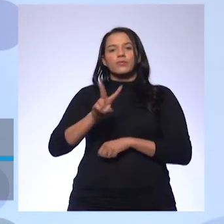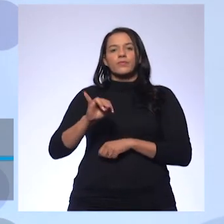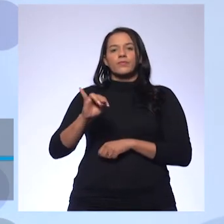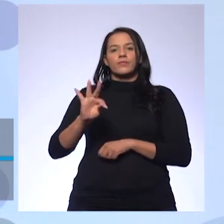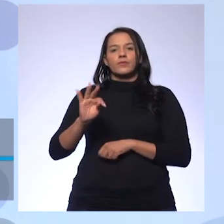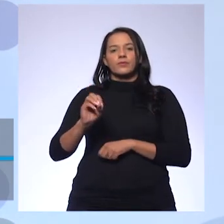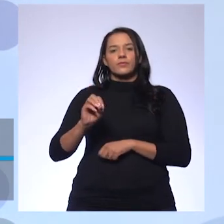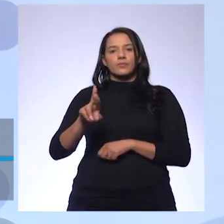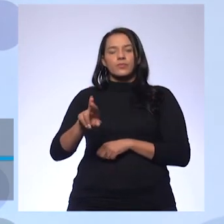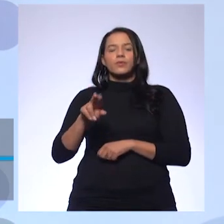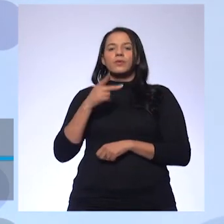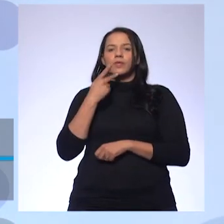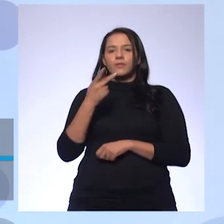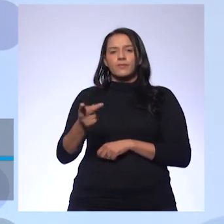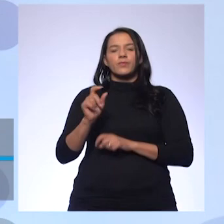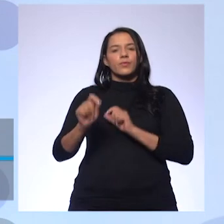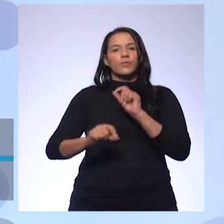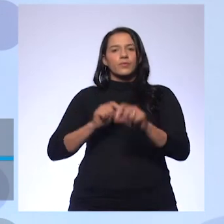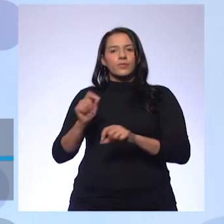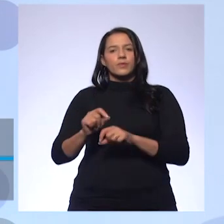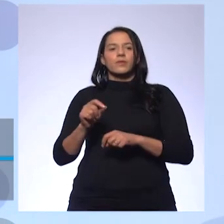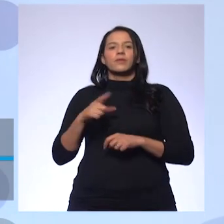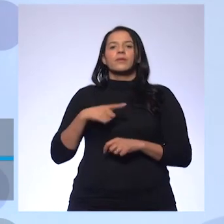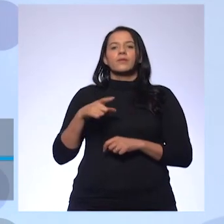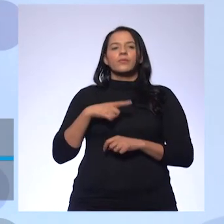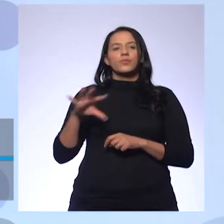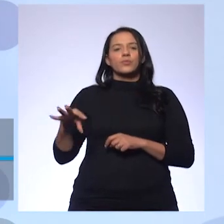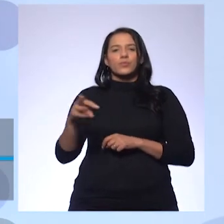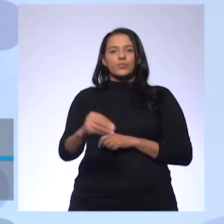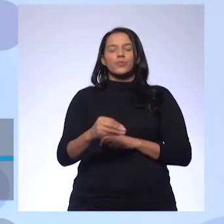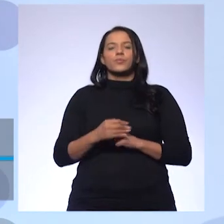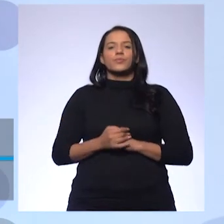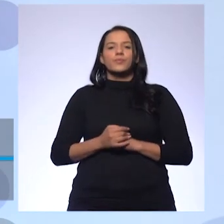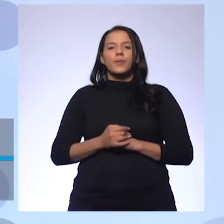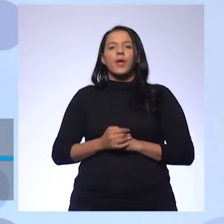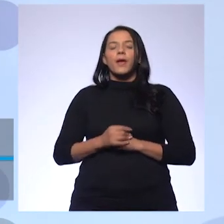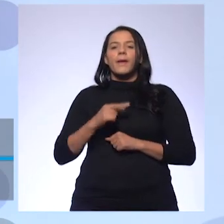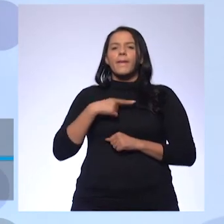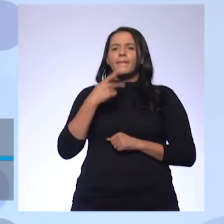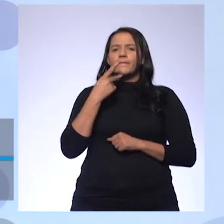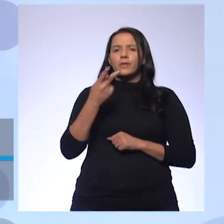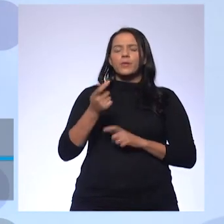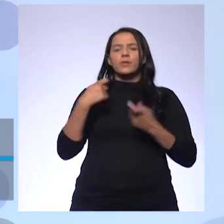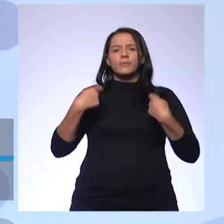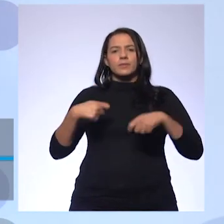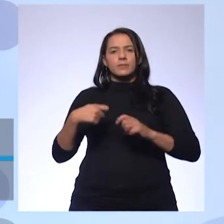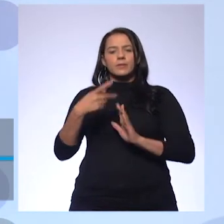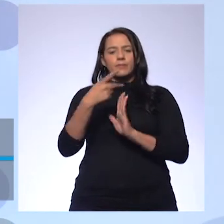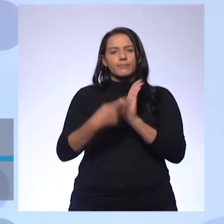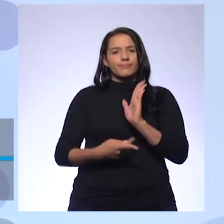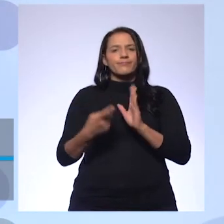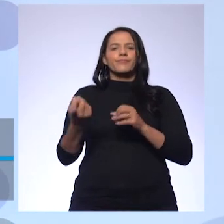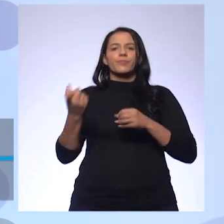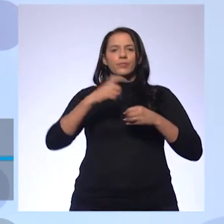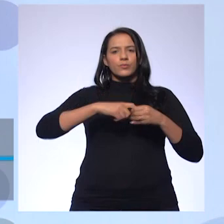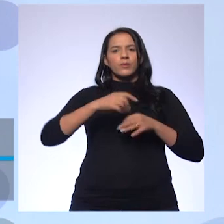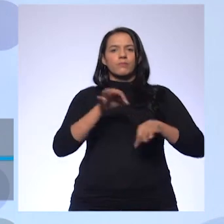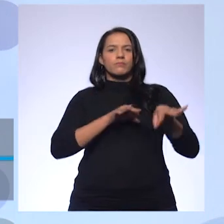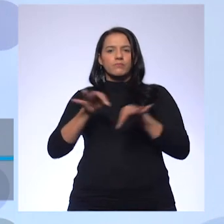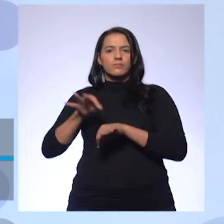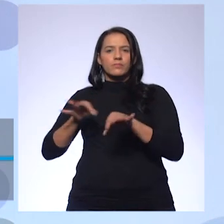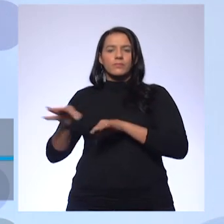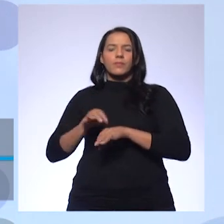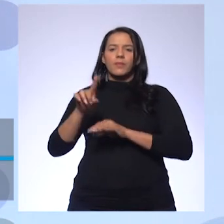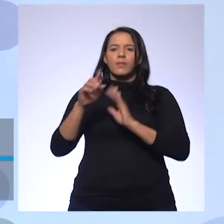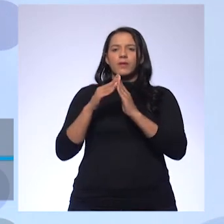Pereira Rocha, inclusive colocou o número e a série, primeiro E, que ele fala replanejar. Ele colocou aqui Escola